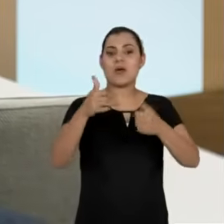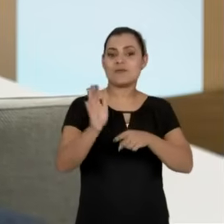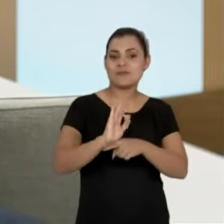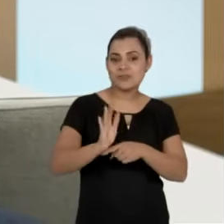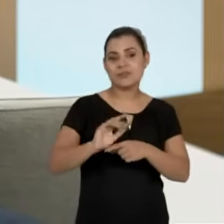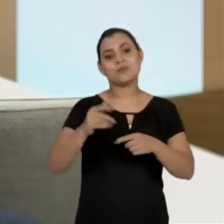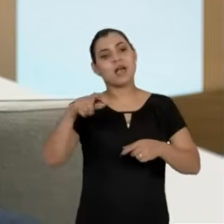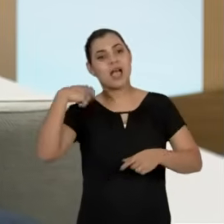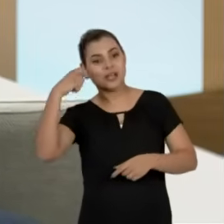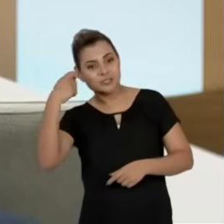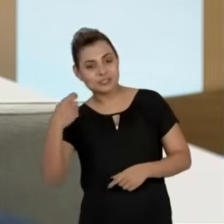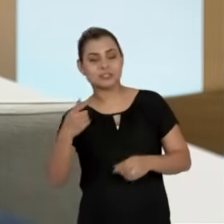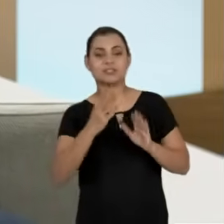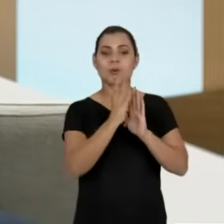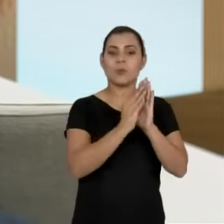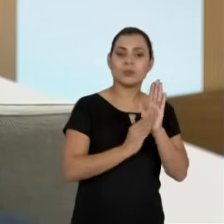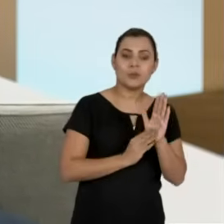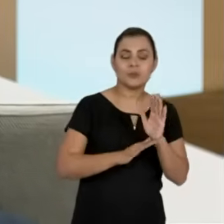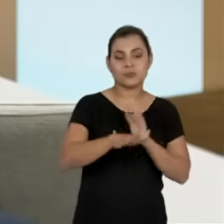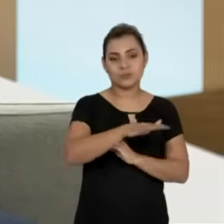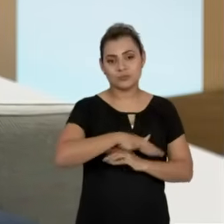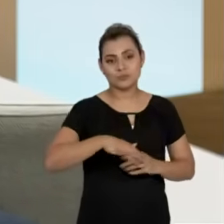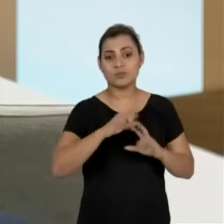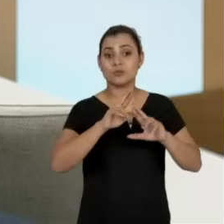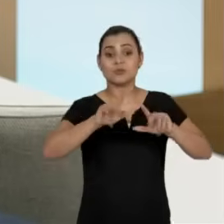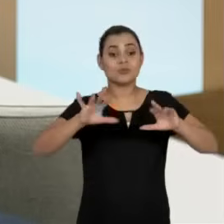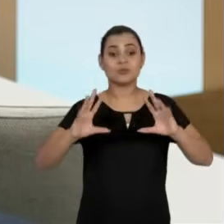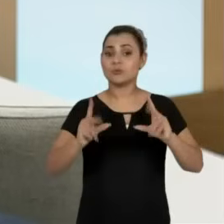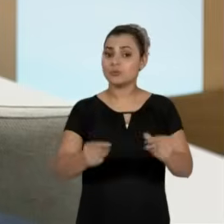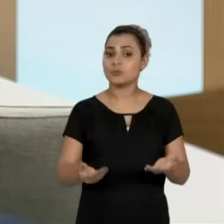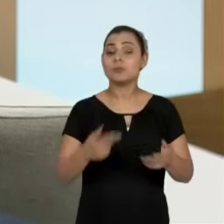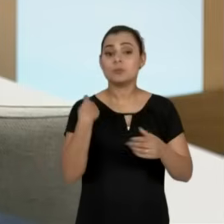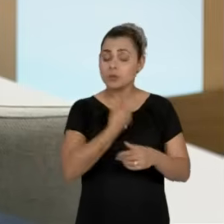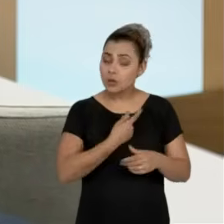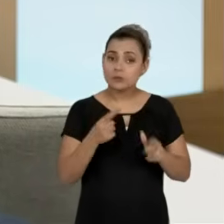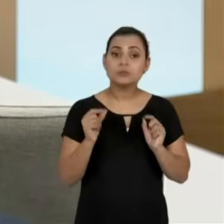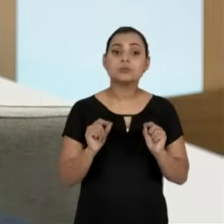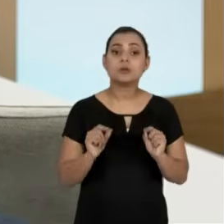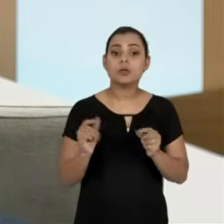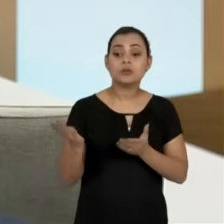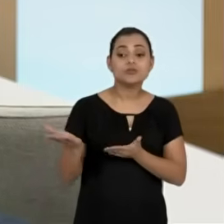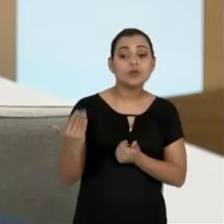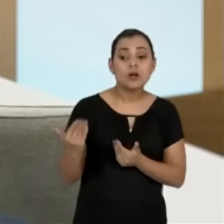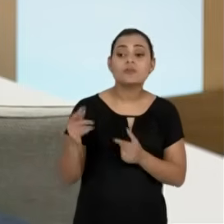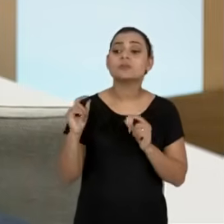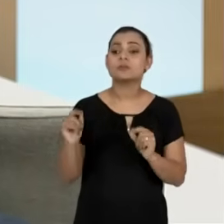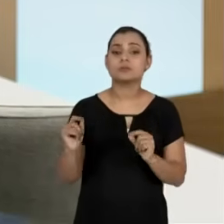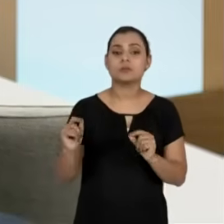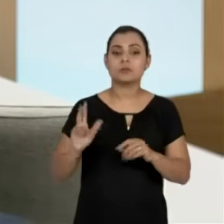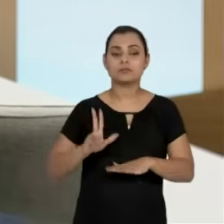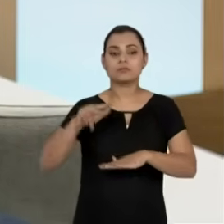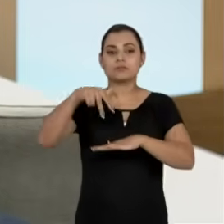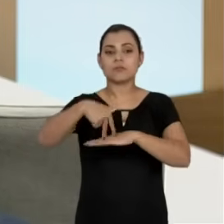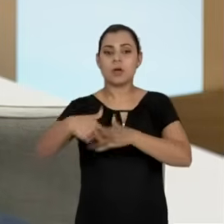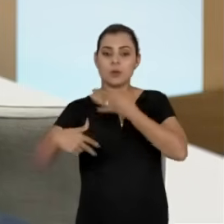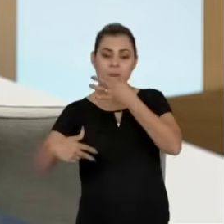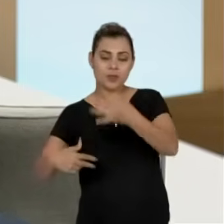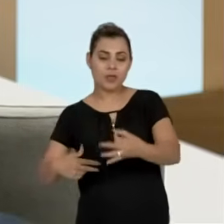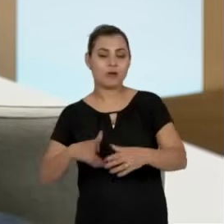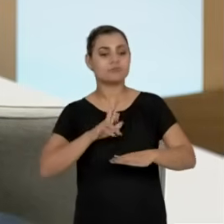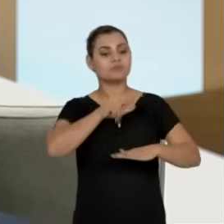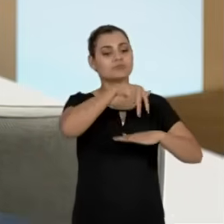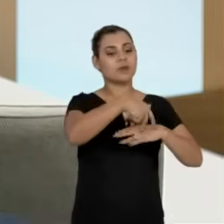melhor artista, melhor conteúdo educativo. Com isso, nós estamos fazendo o quê? Então, os jovens, dando voz aos jovens, para eles